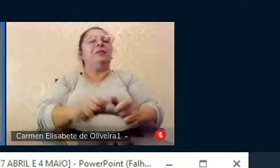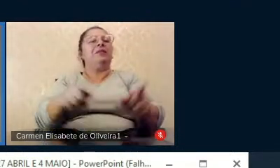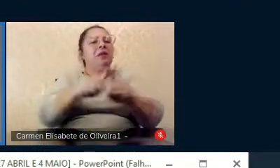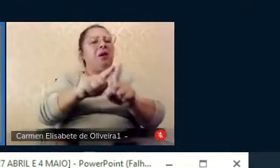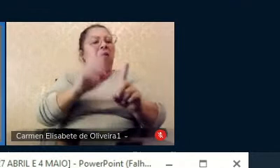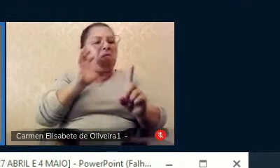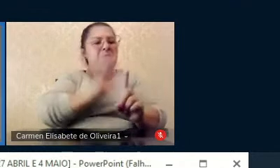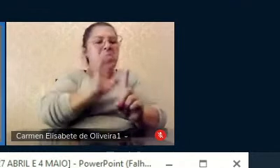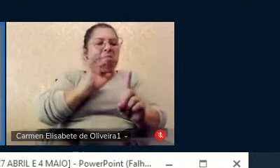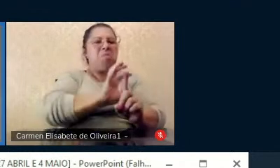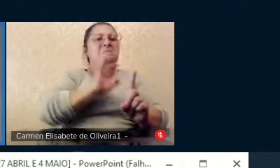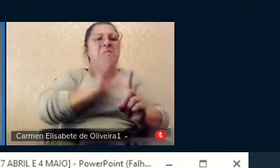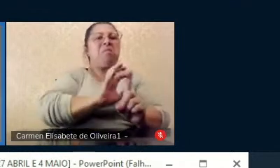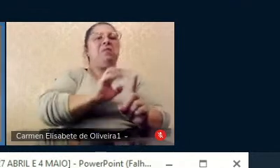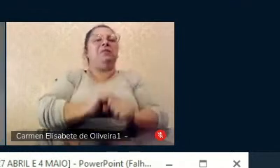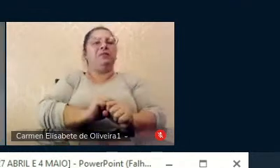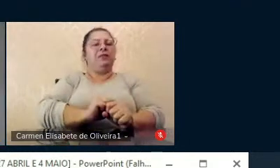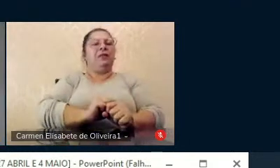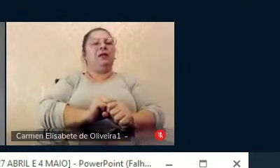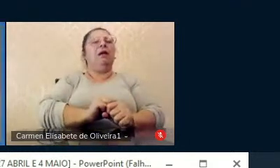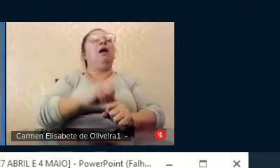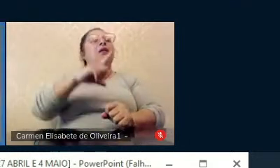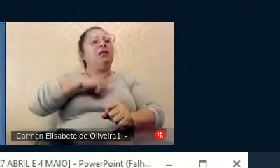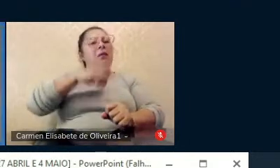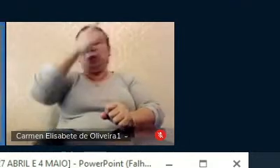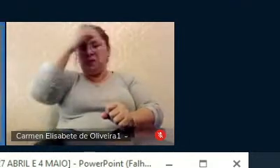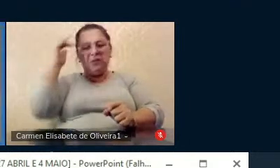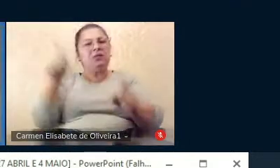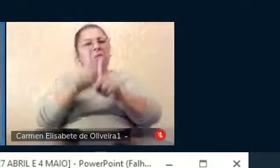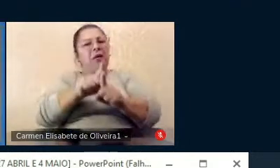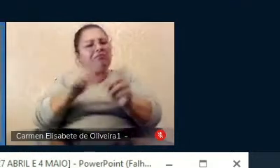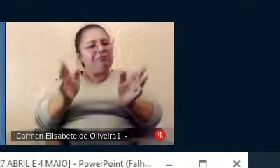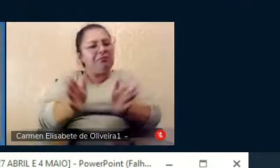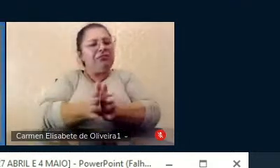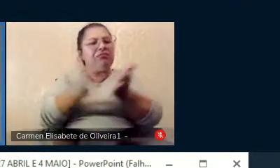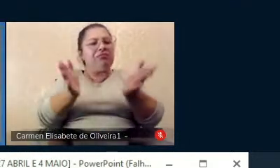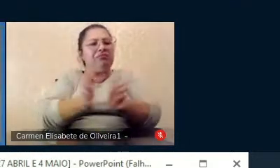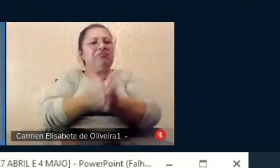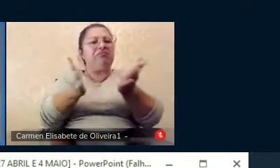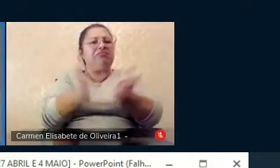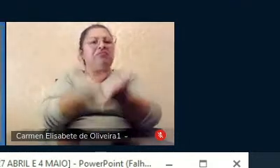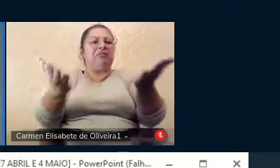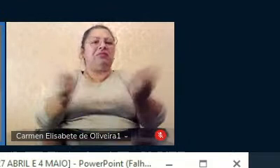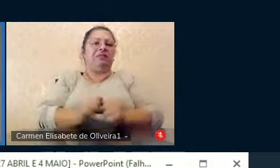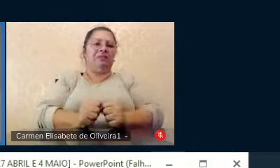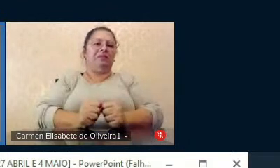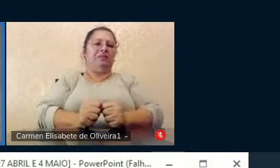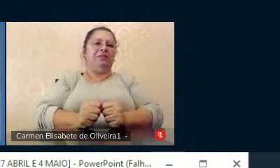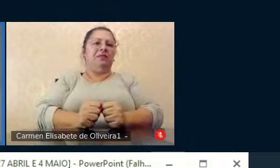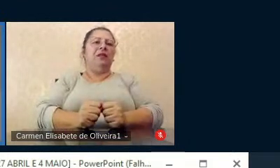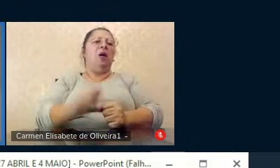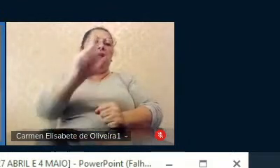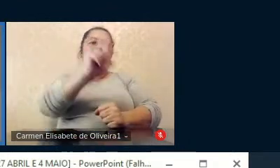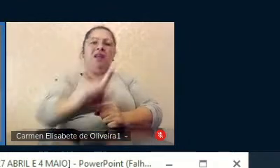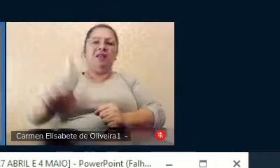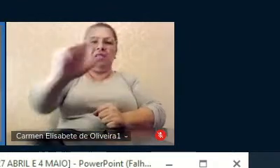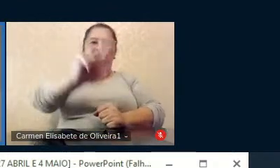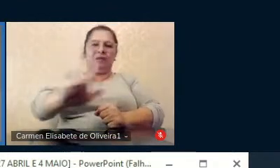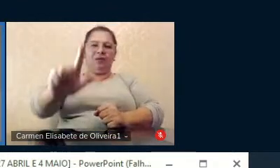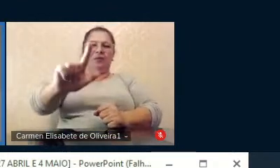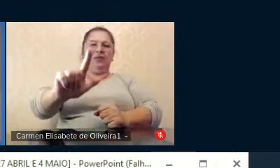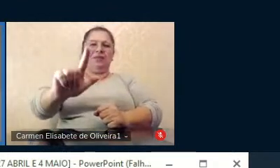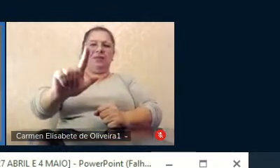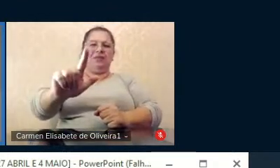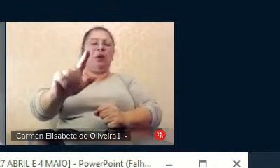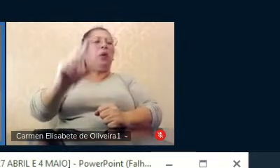também Os Miseráveis. Então, são exemplos de literaturas que são aquelas literaturas